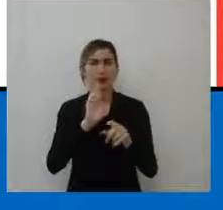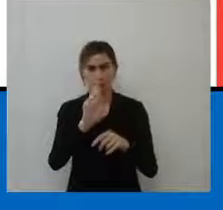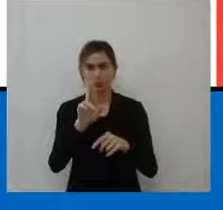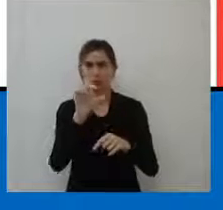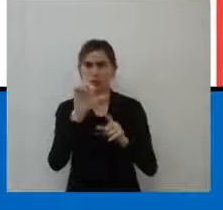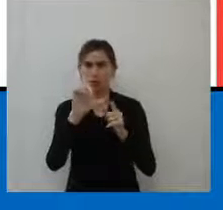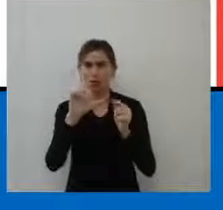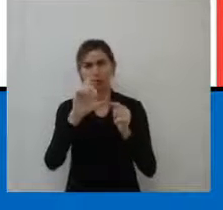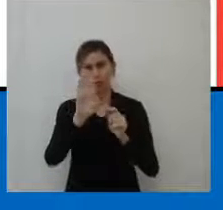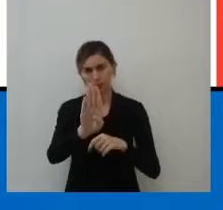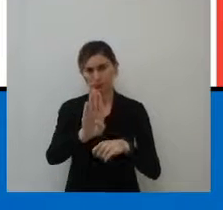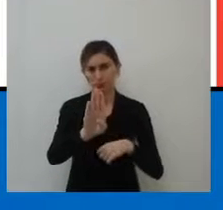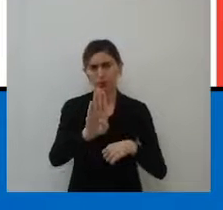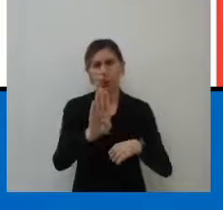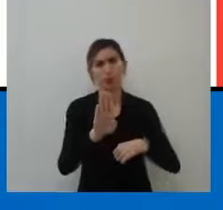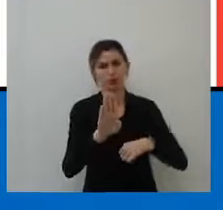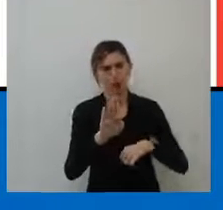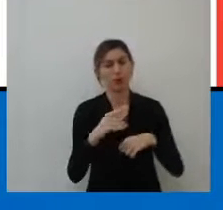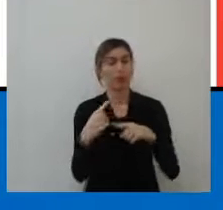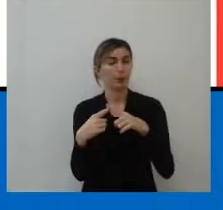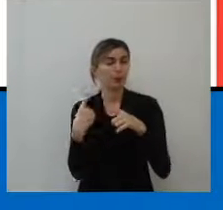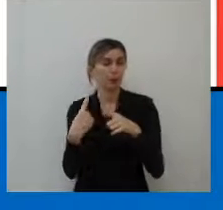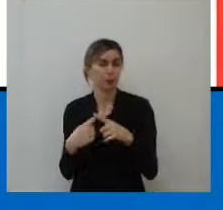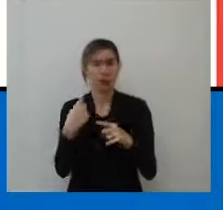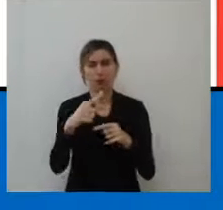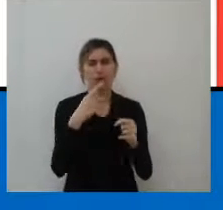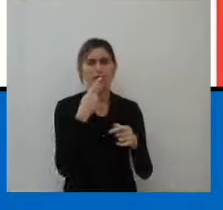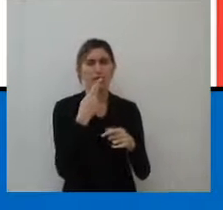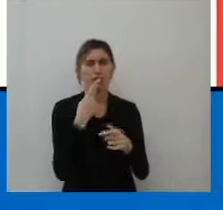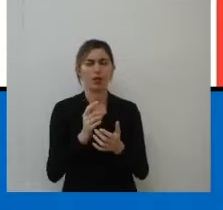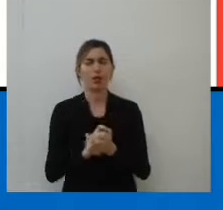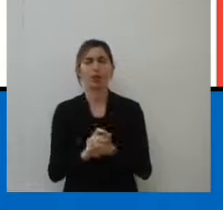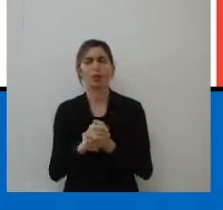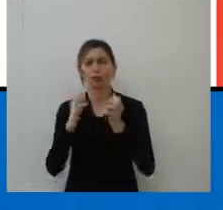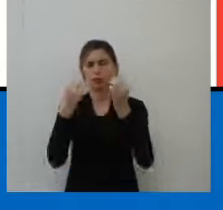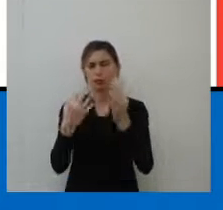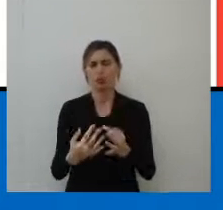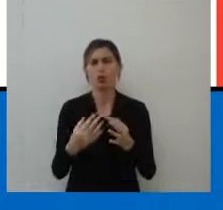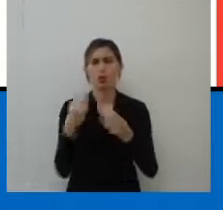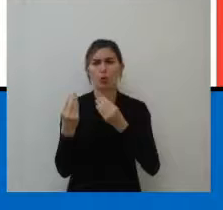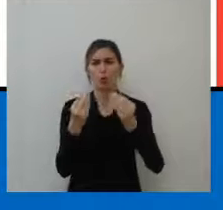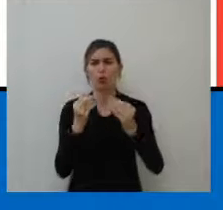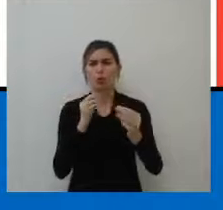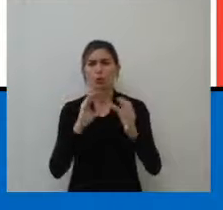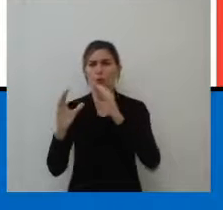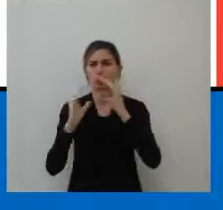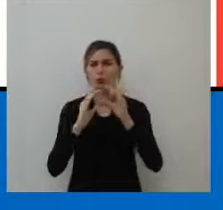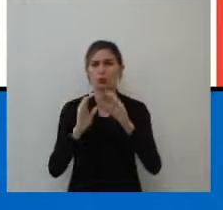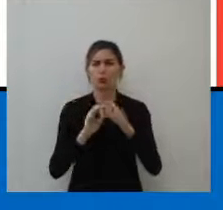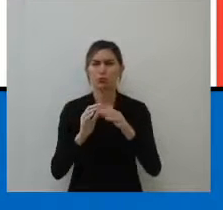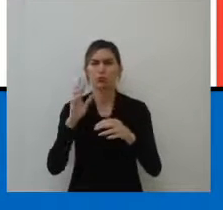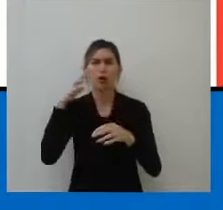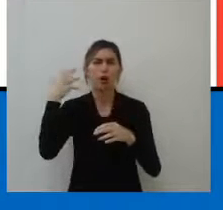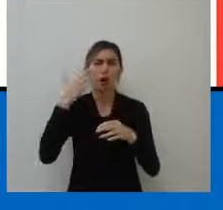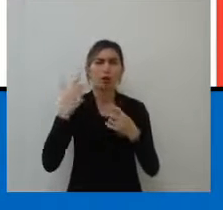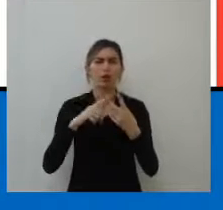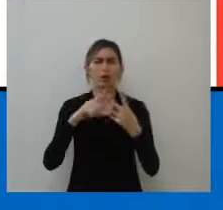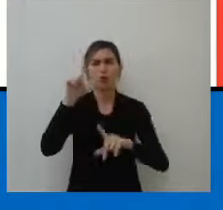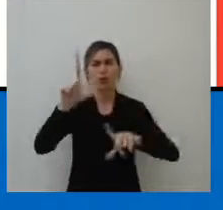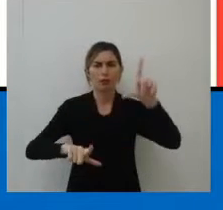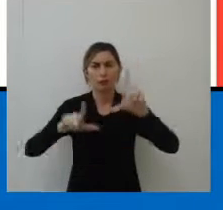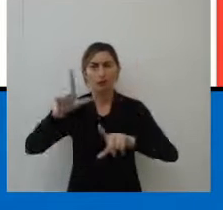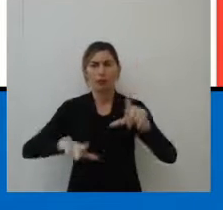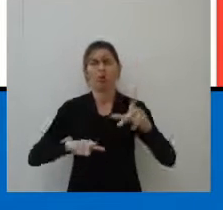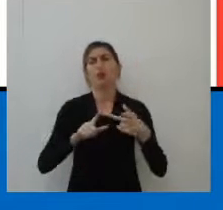B, ciberespaço, porque ele fala sobre os meios de comunicação, ele fala sobre o rádio, ele fala sobre a